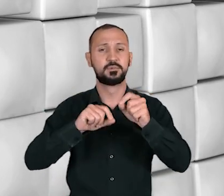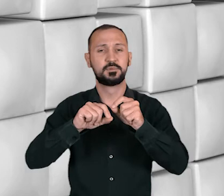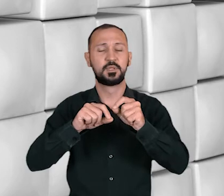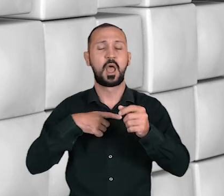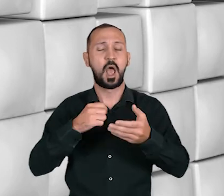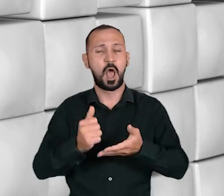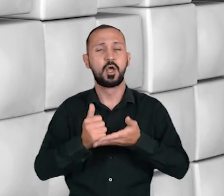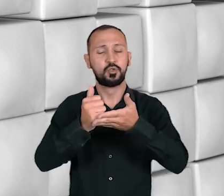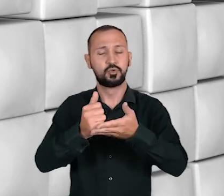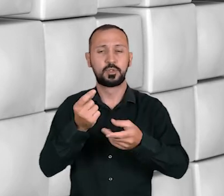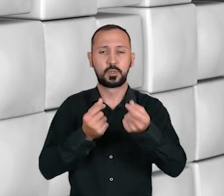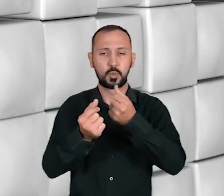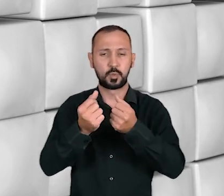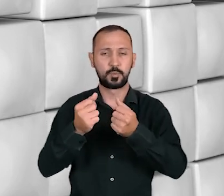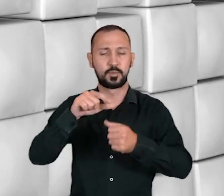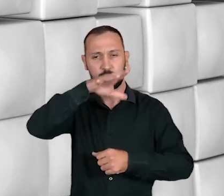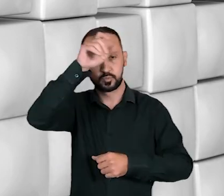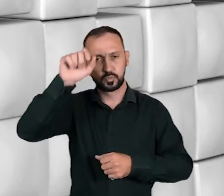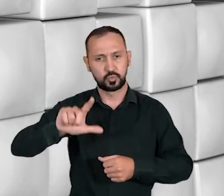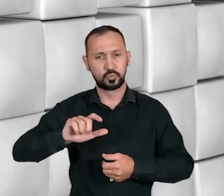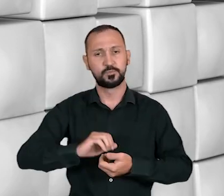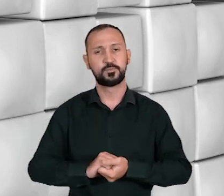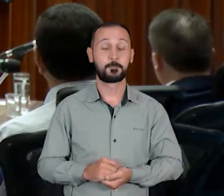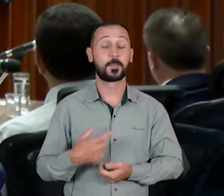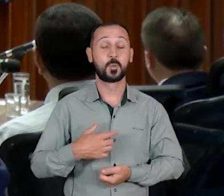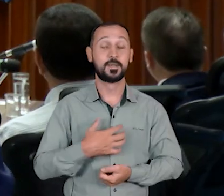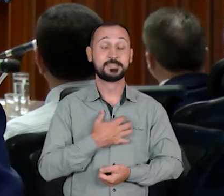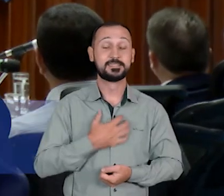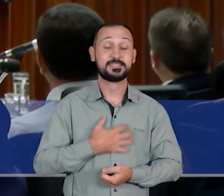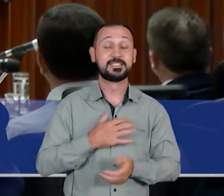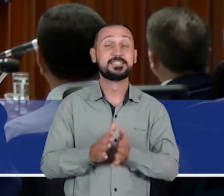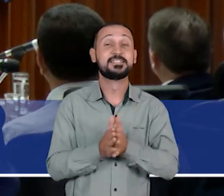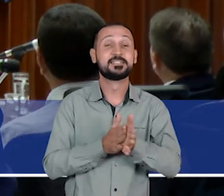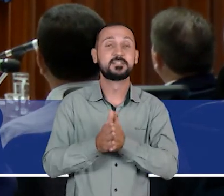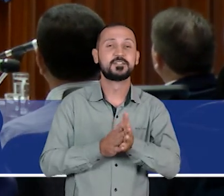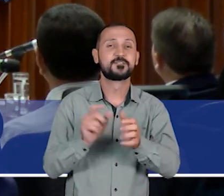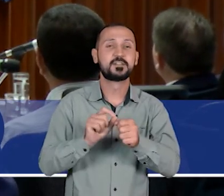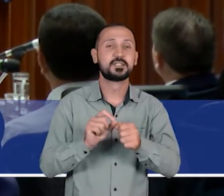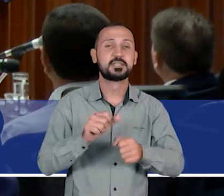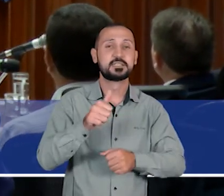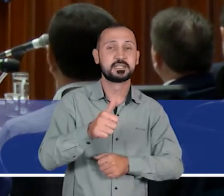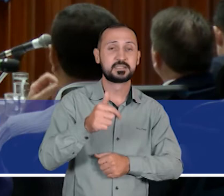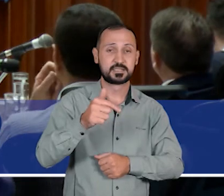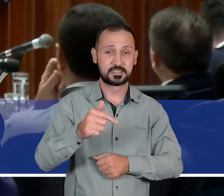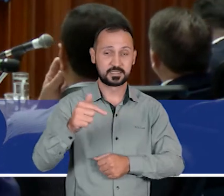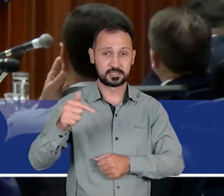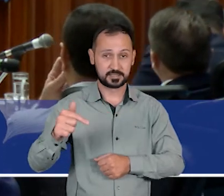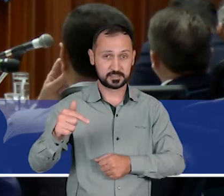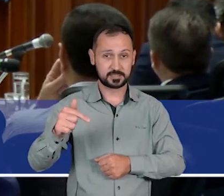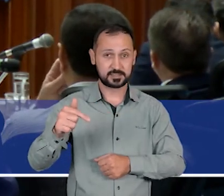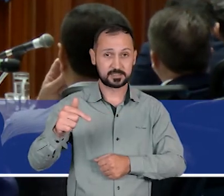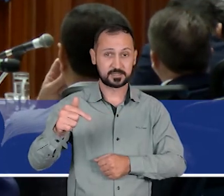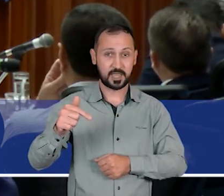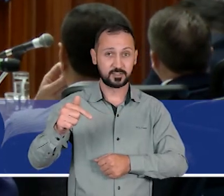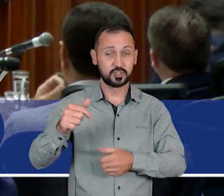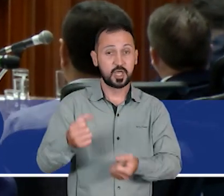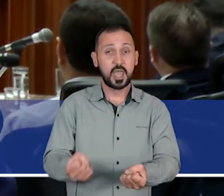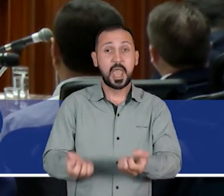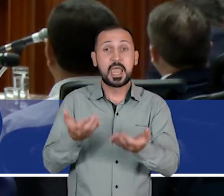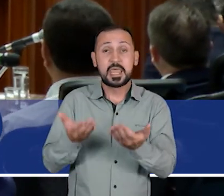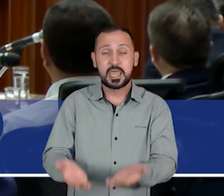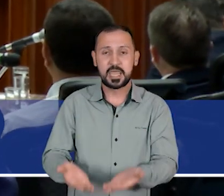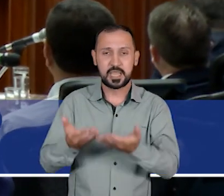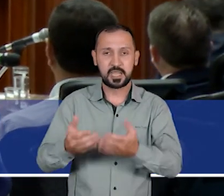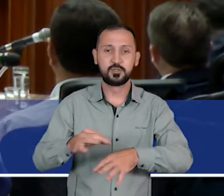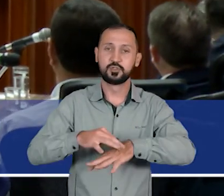componente da matriz econômica do Estado. Com a expectativa de produzir 177 mil toneladas de carne